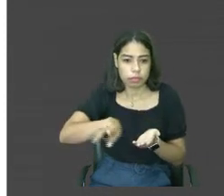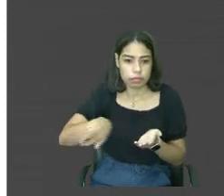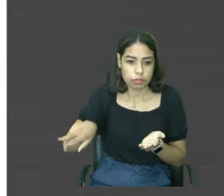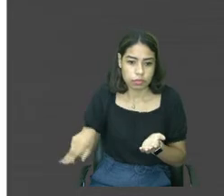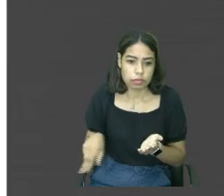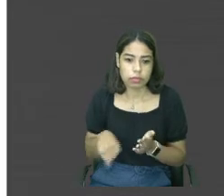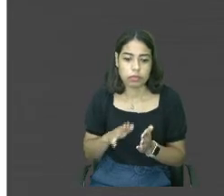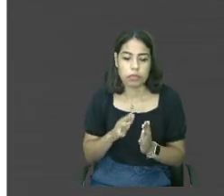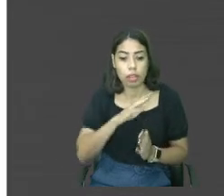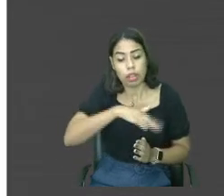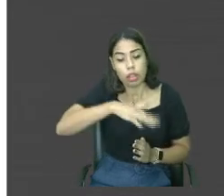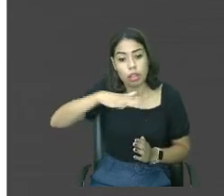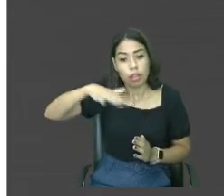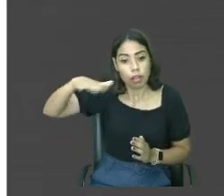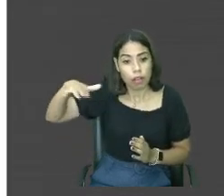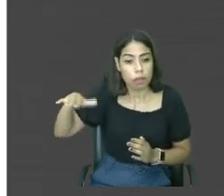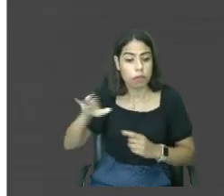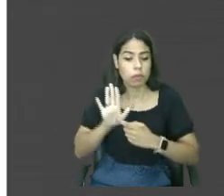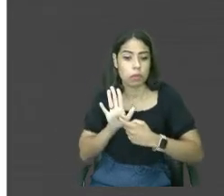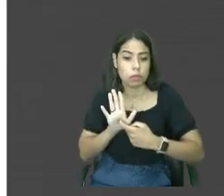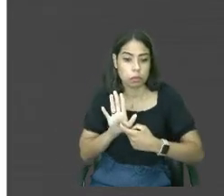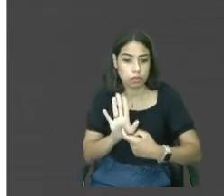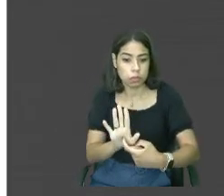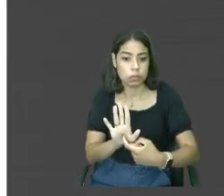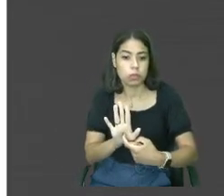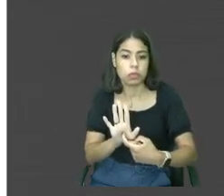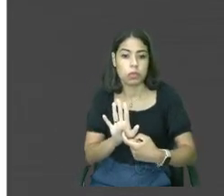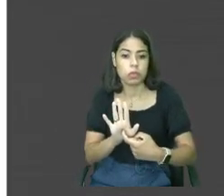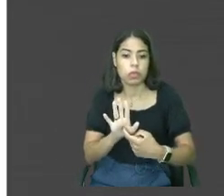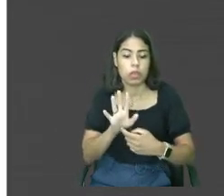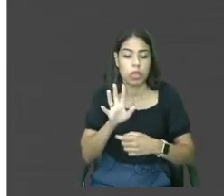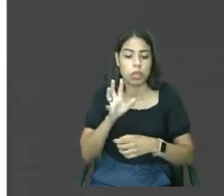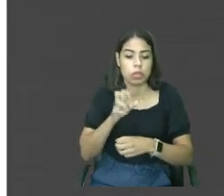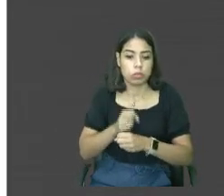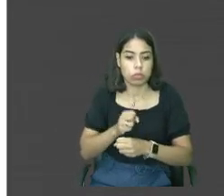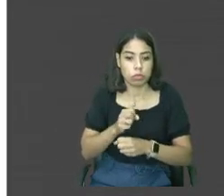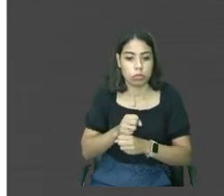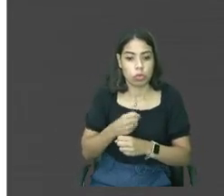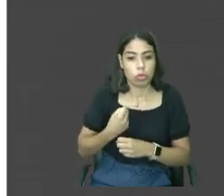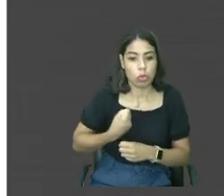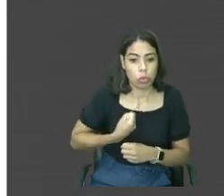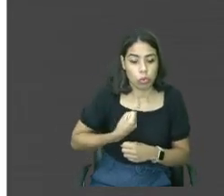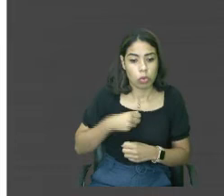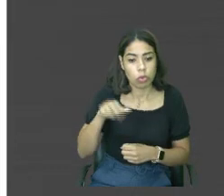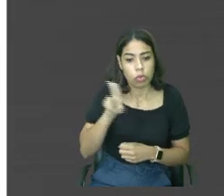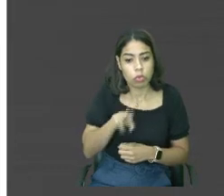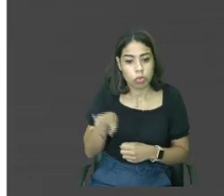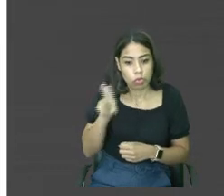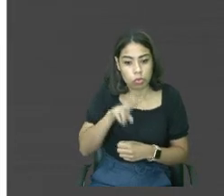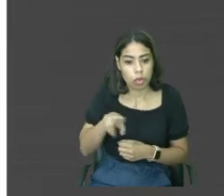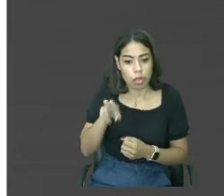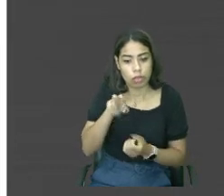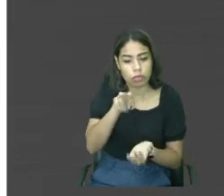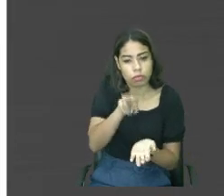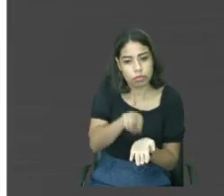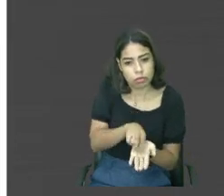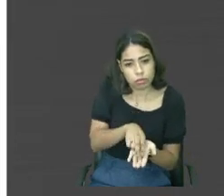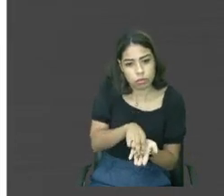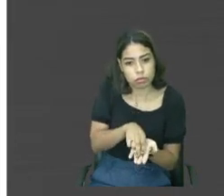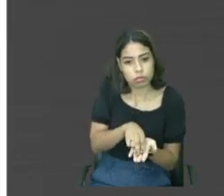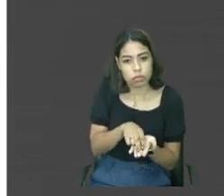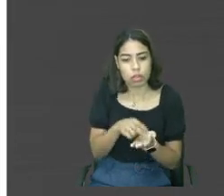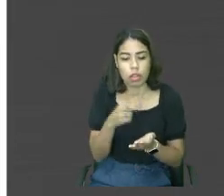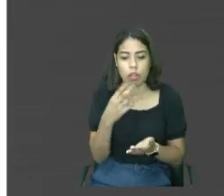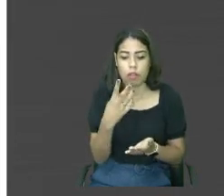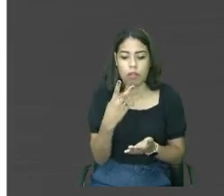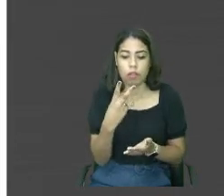Esse gráfico também é o número de usuários em leito, né, no CAPS Vida, né, com o CAPS 24 horas. A